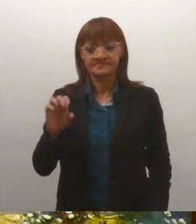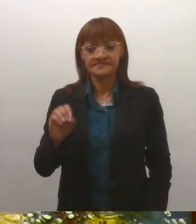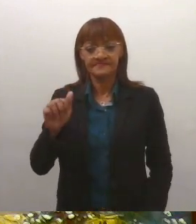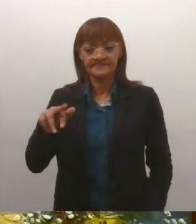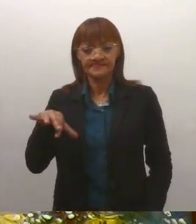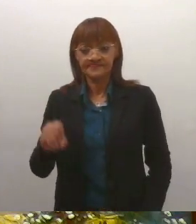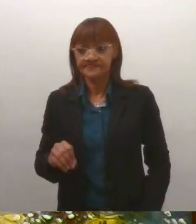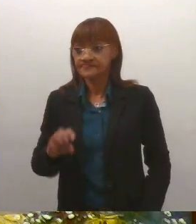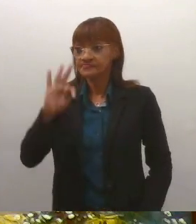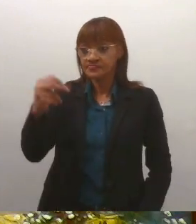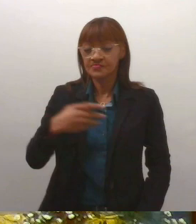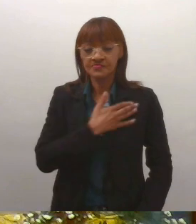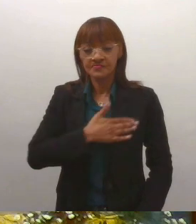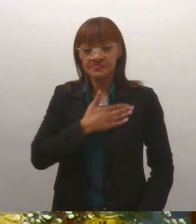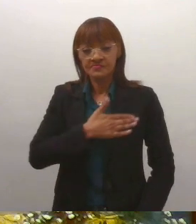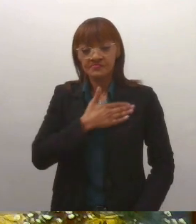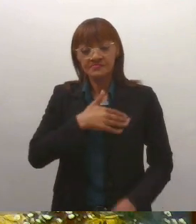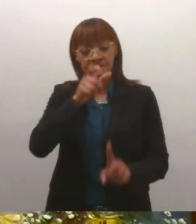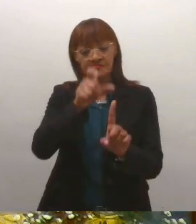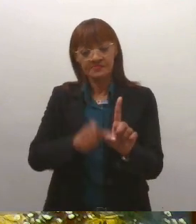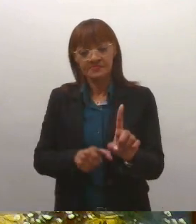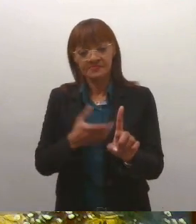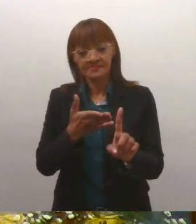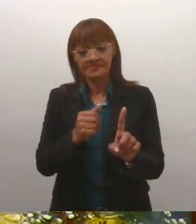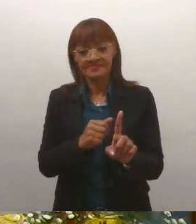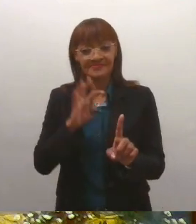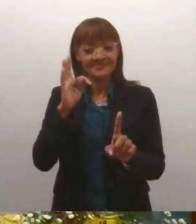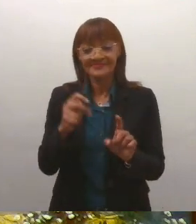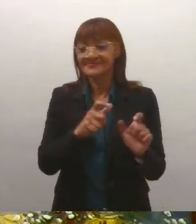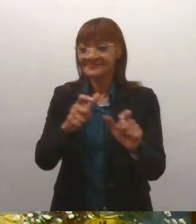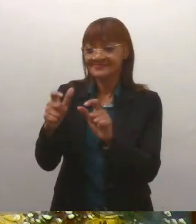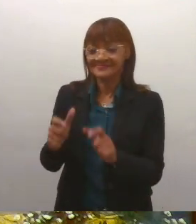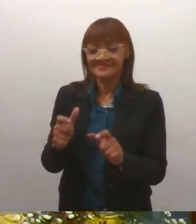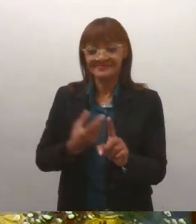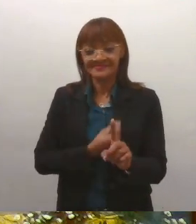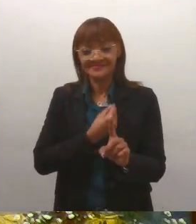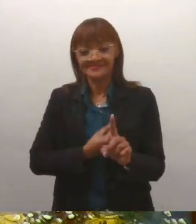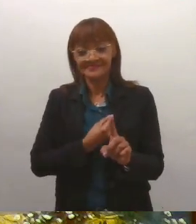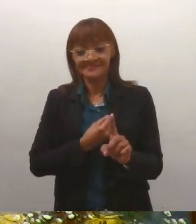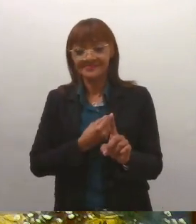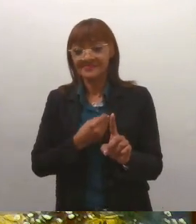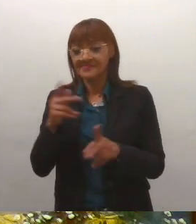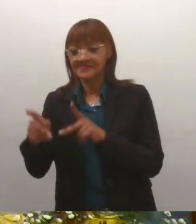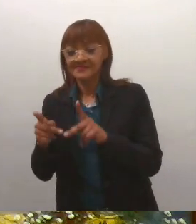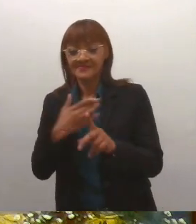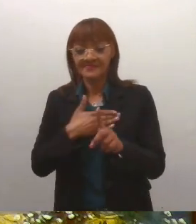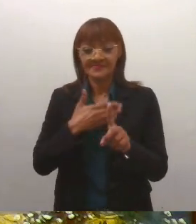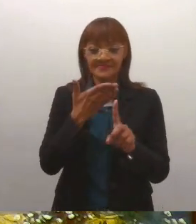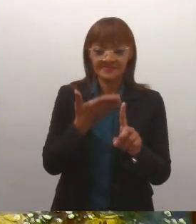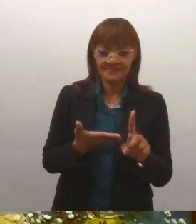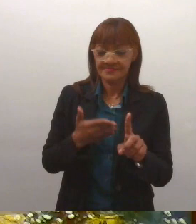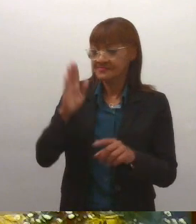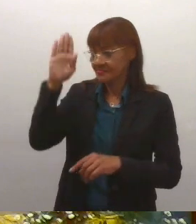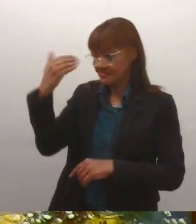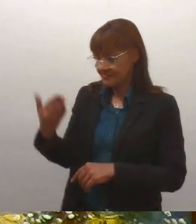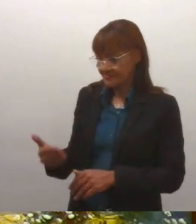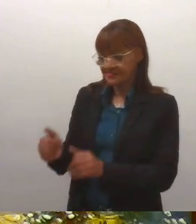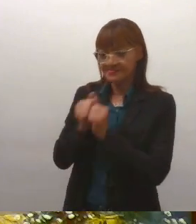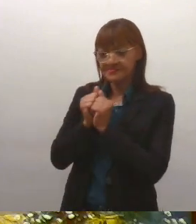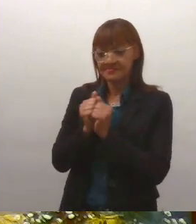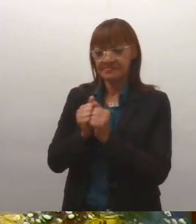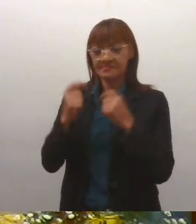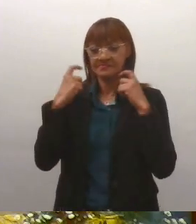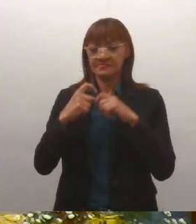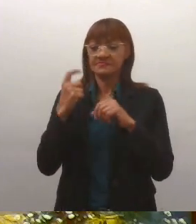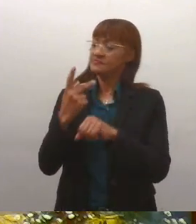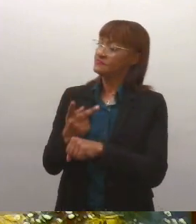Marcos chega, ele é querido. Então é uma honra hoje estar aqui ao seu lado, entregando essa medalha. Para todos os colegas aqui,